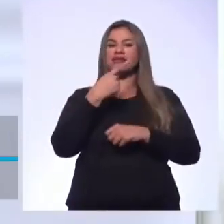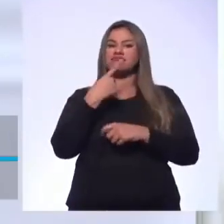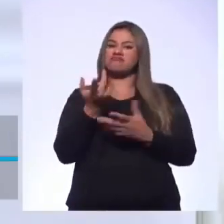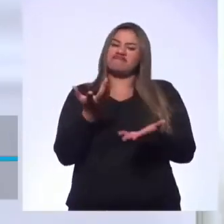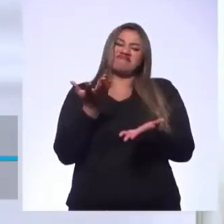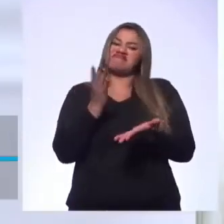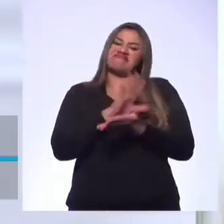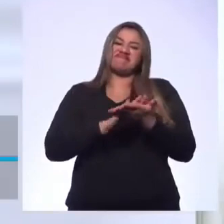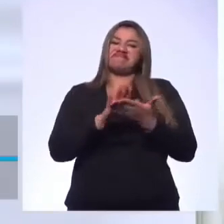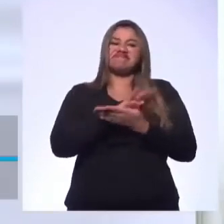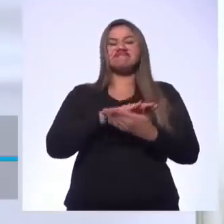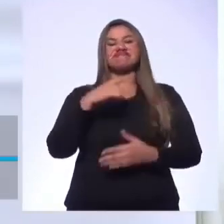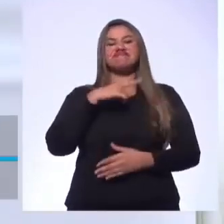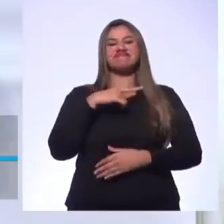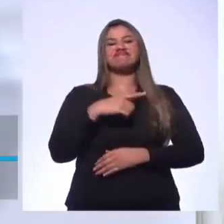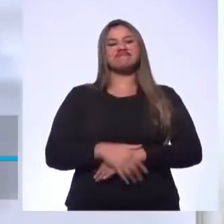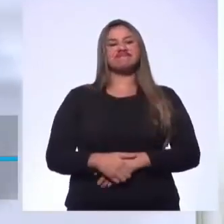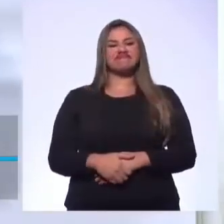Tá ok?